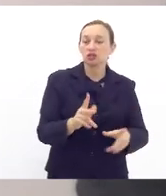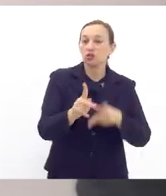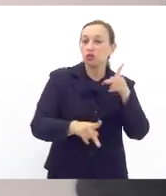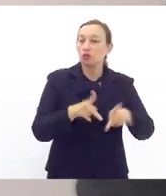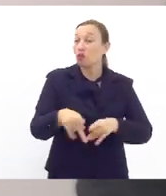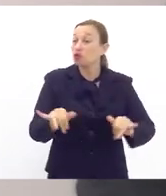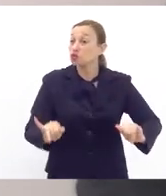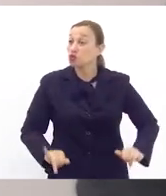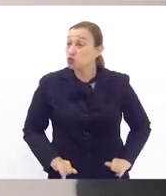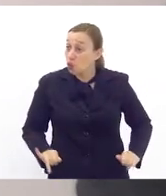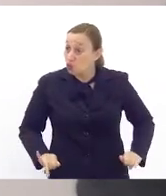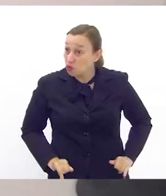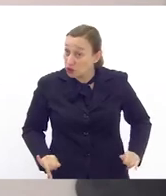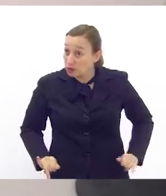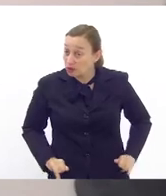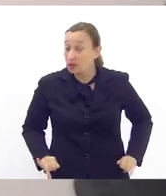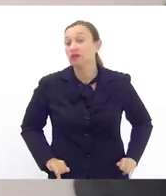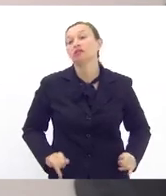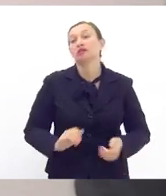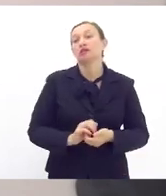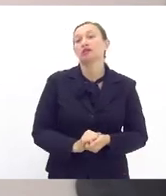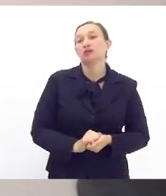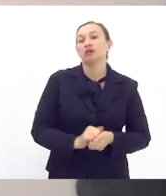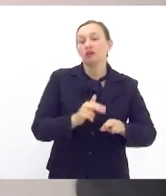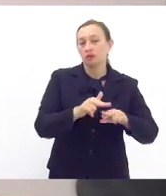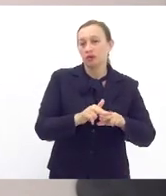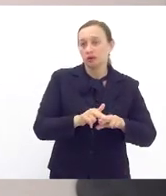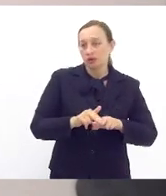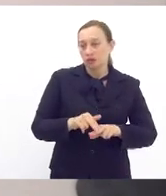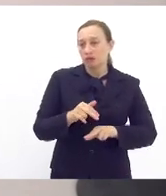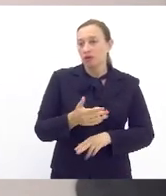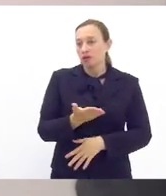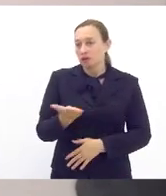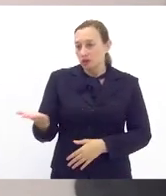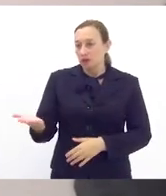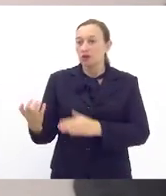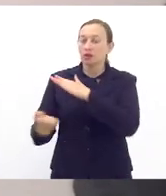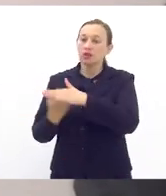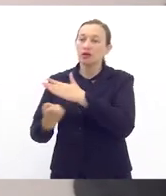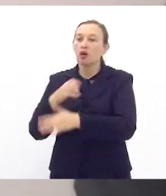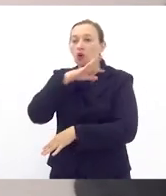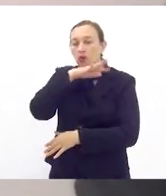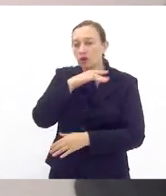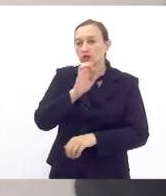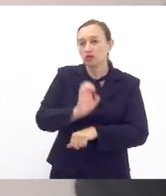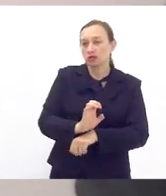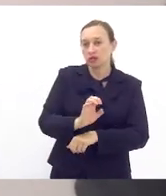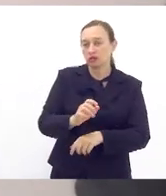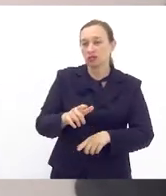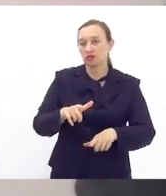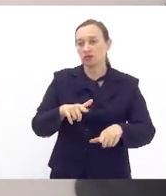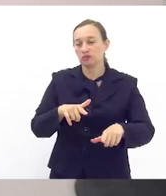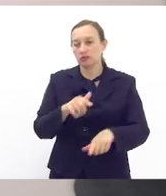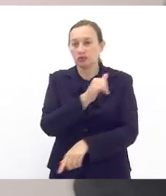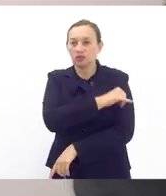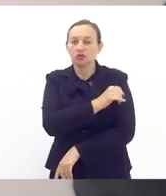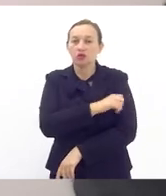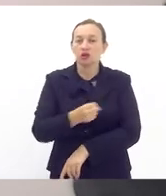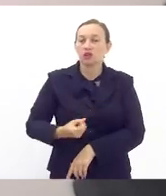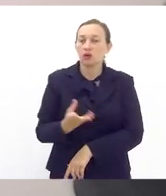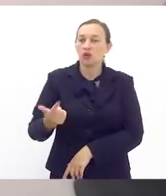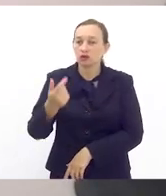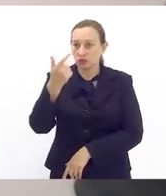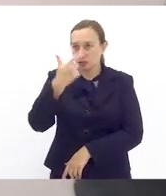lesada atormentada por essas empresas que prestam desse serviço no estado do Rio de Janeiro então encontro parlamentar